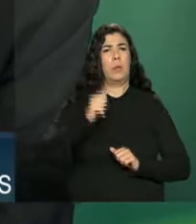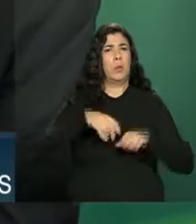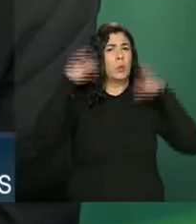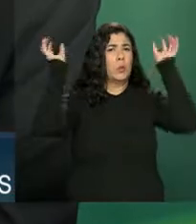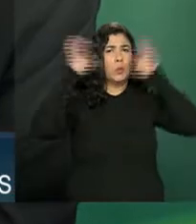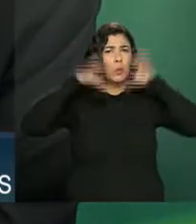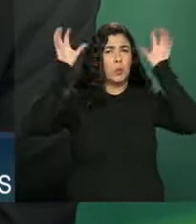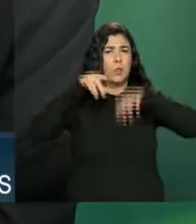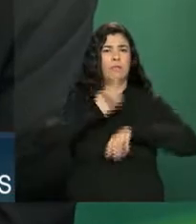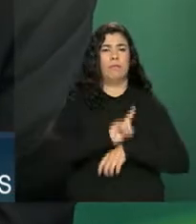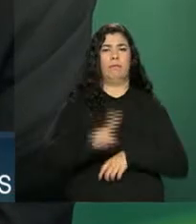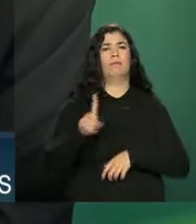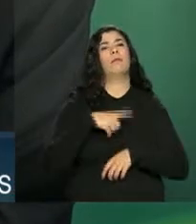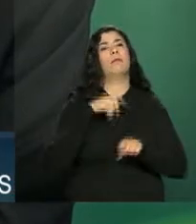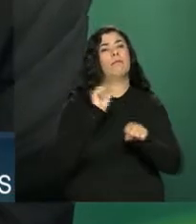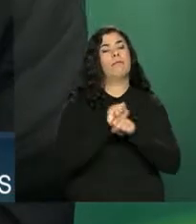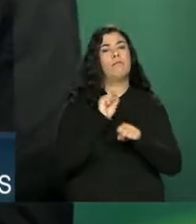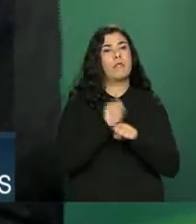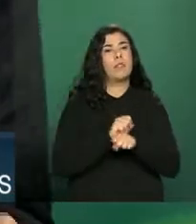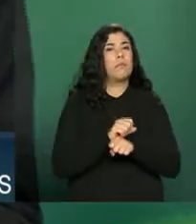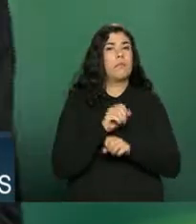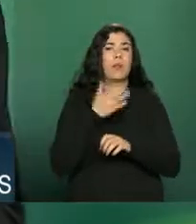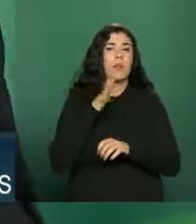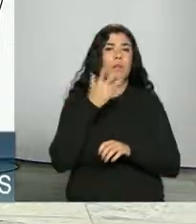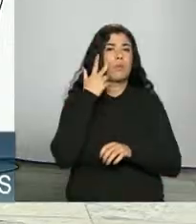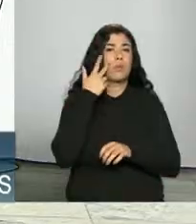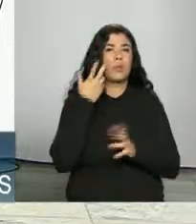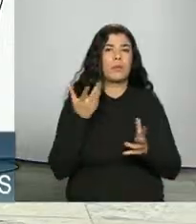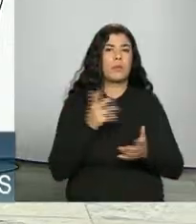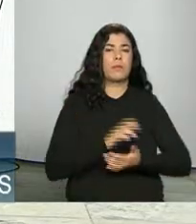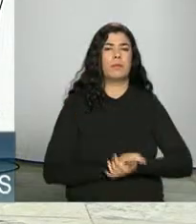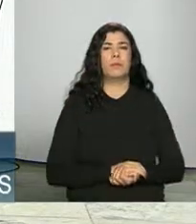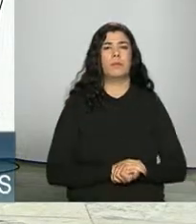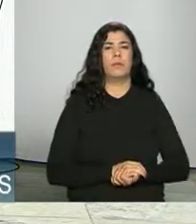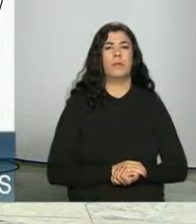chuvoso se espera alguma coisa dentro da Média